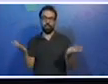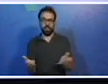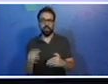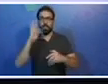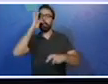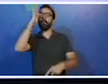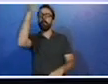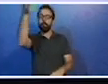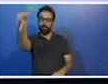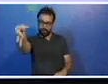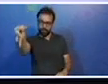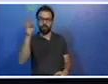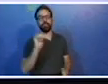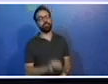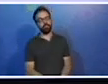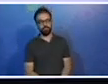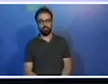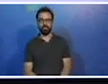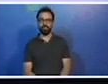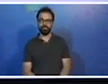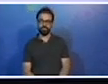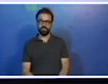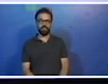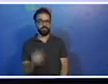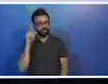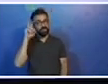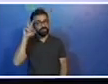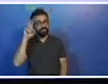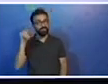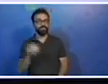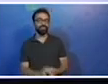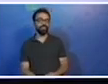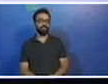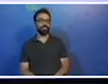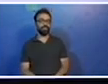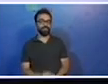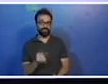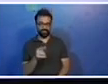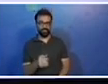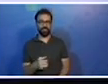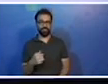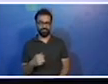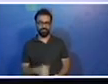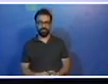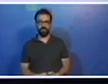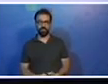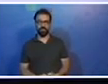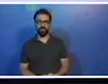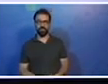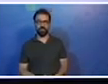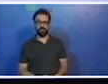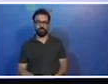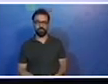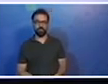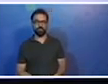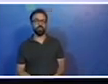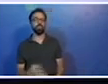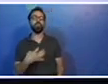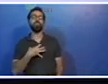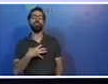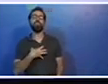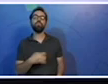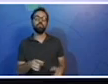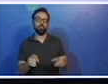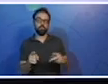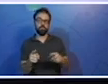presente e futuro. Lembraram disso? Tenho certeza que sim. E quais são os modos?